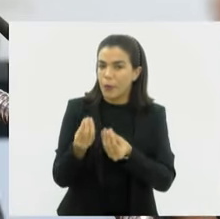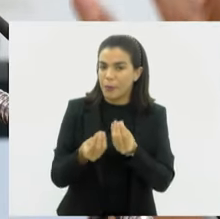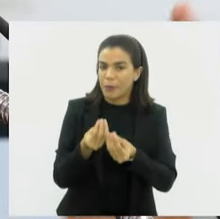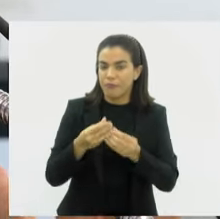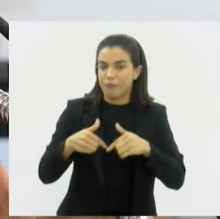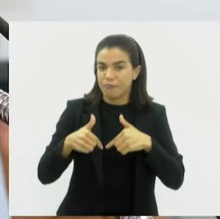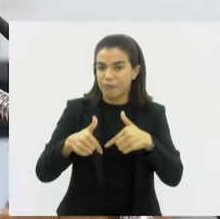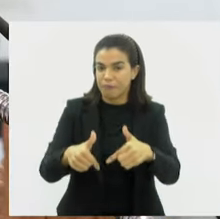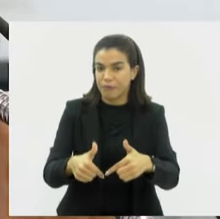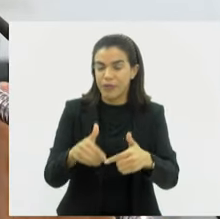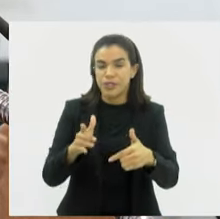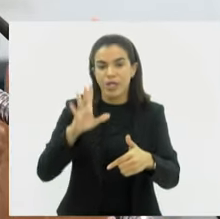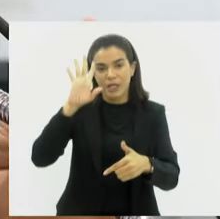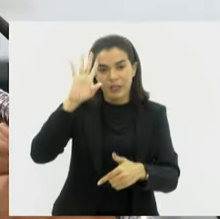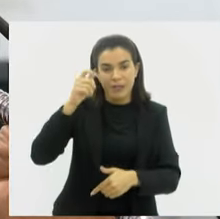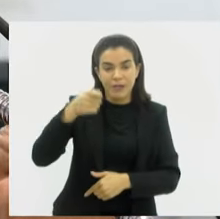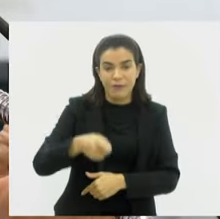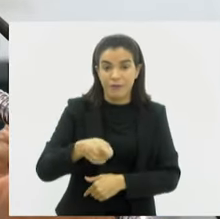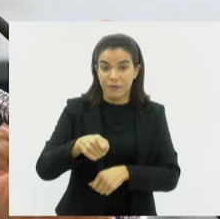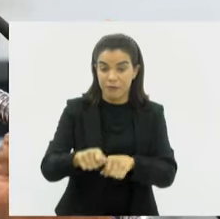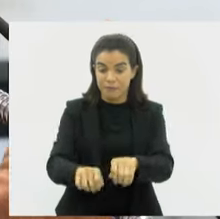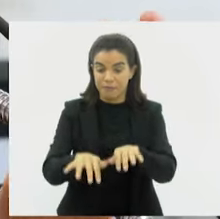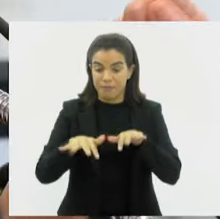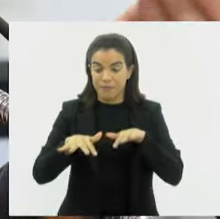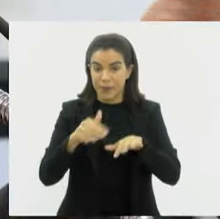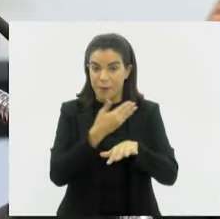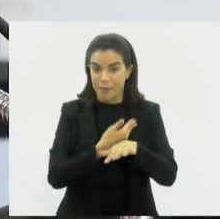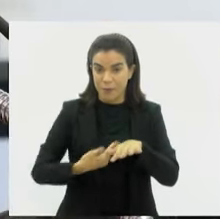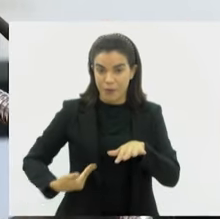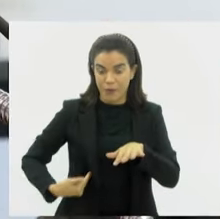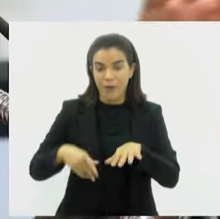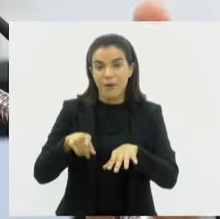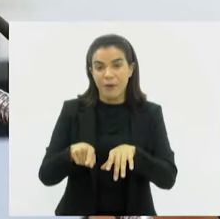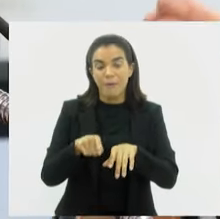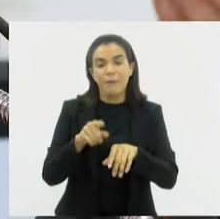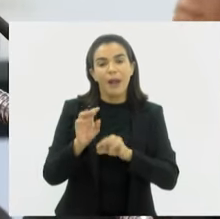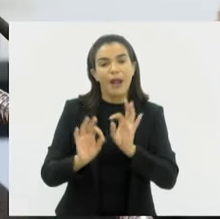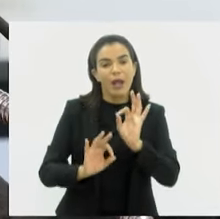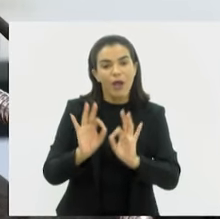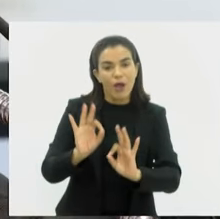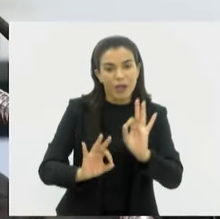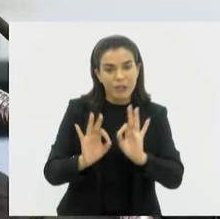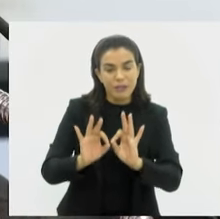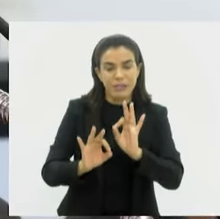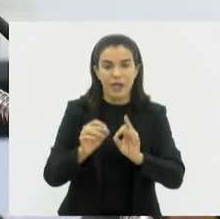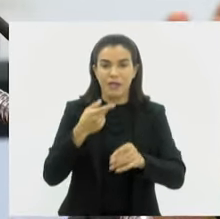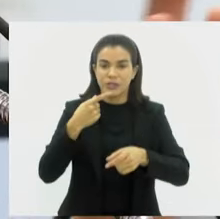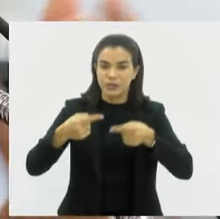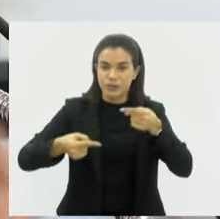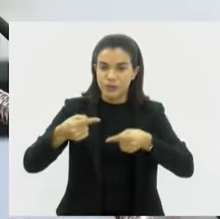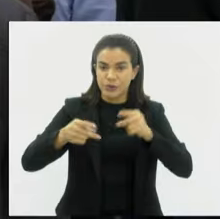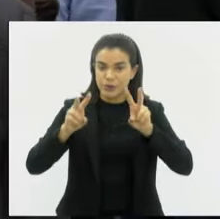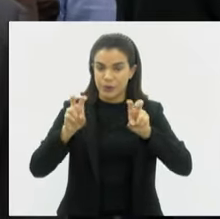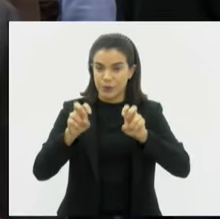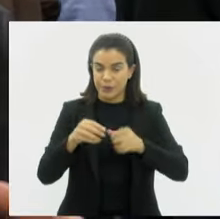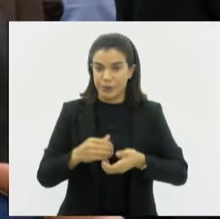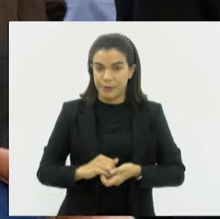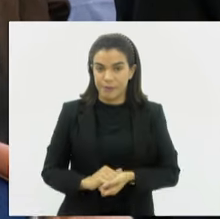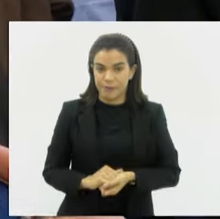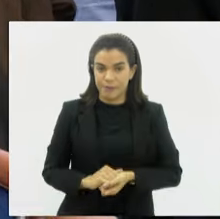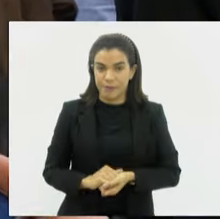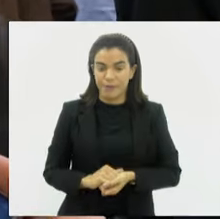isso, já definiu que a próxima audiência pública da frente seja para tratar exclusivamente sobre essa questão.